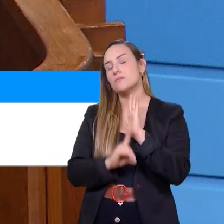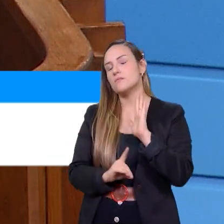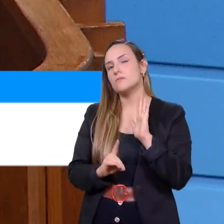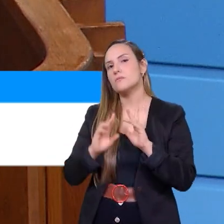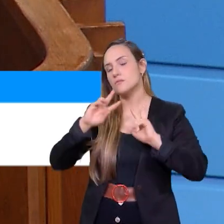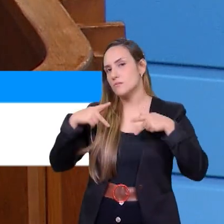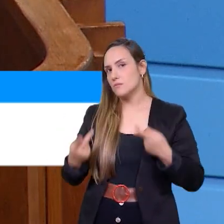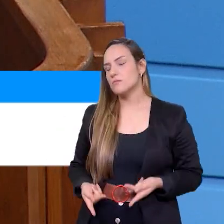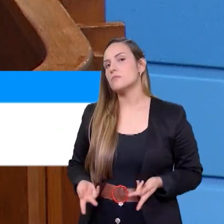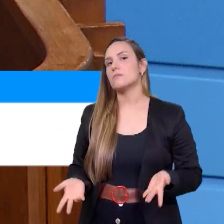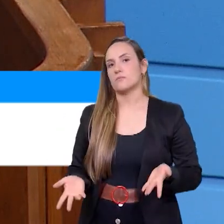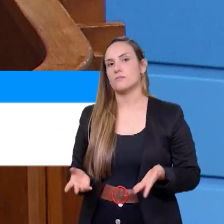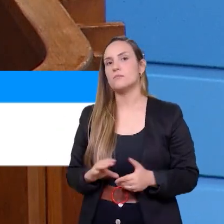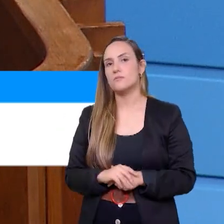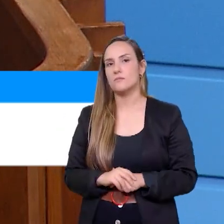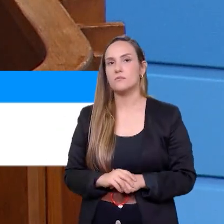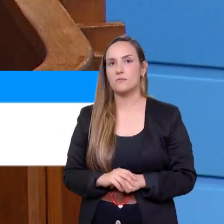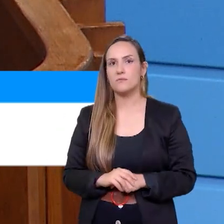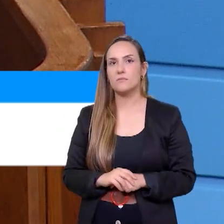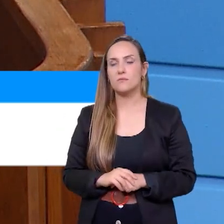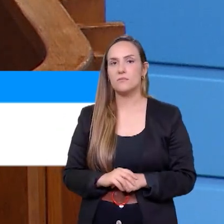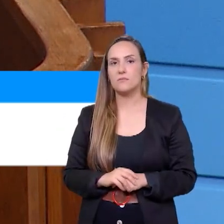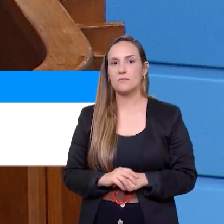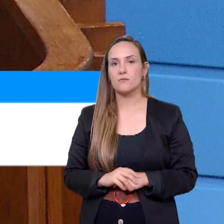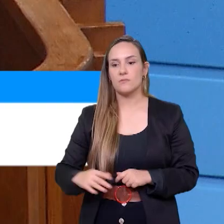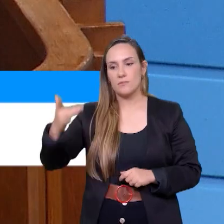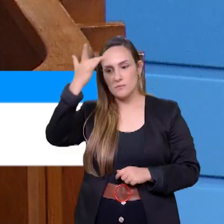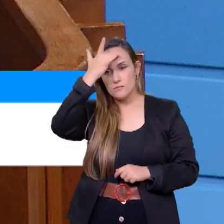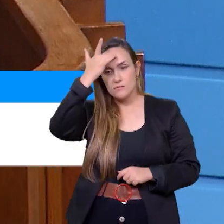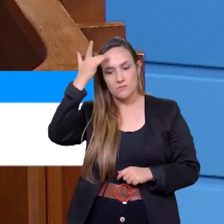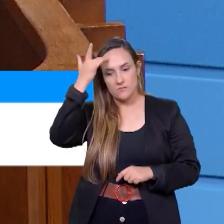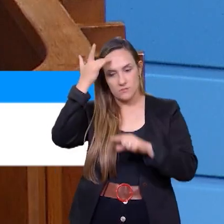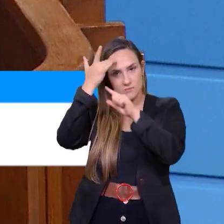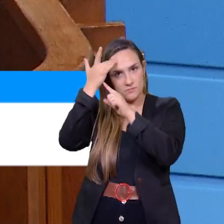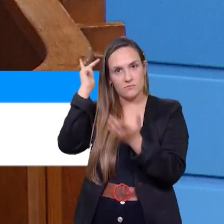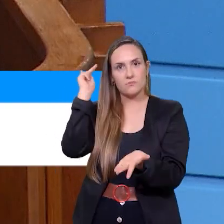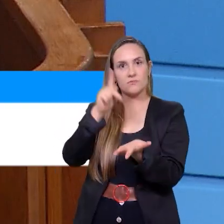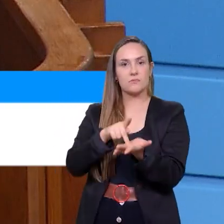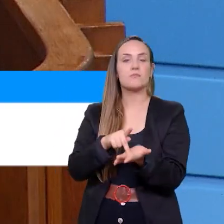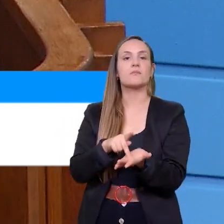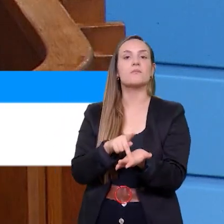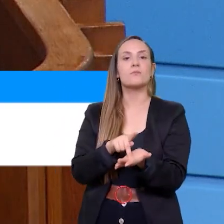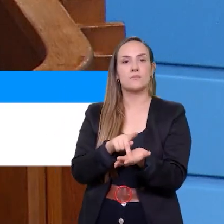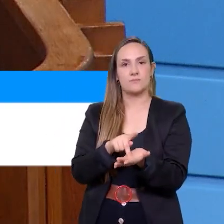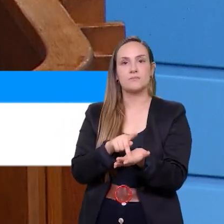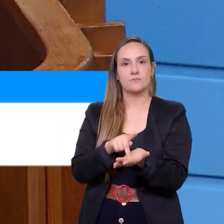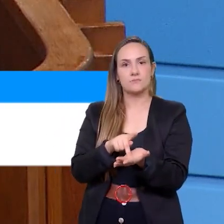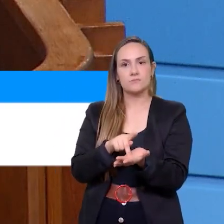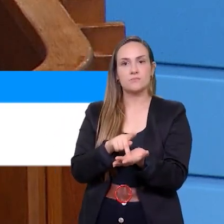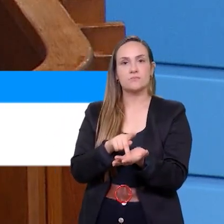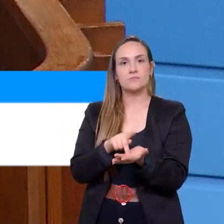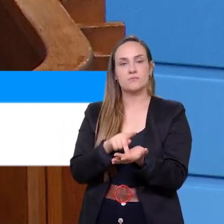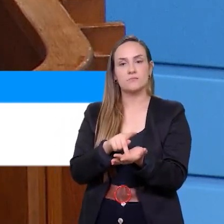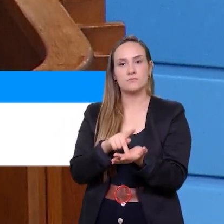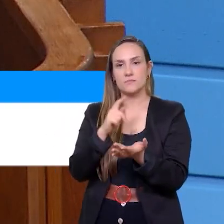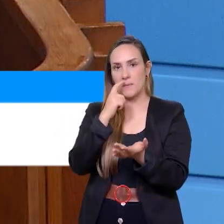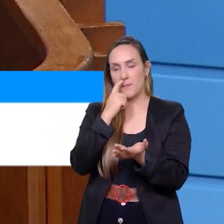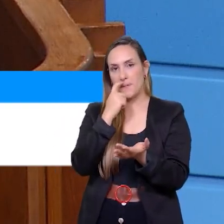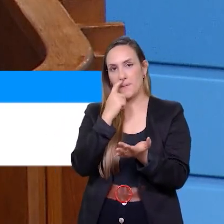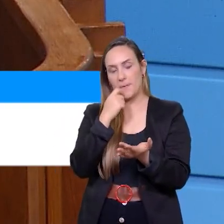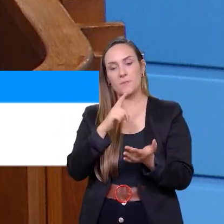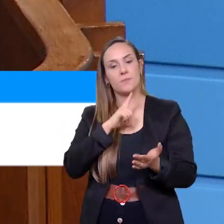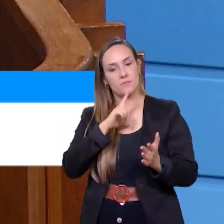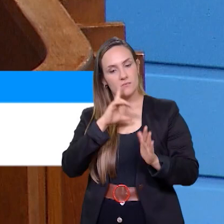do ser humano que está ali do teu lado também, do próximo, daquele que efetivamente